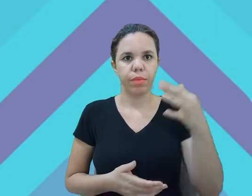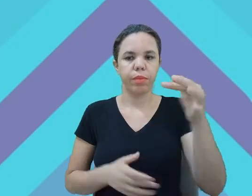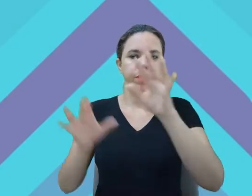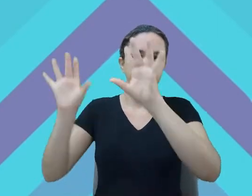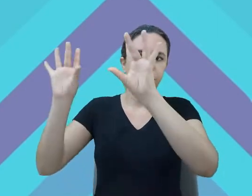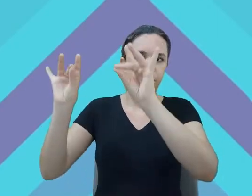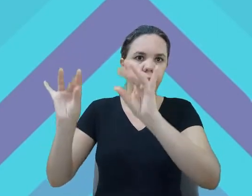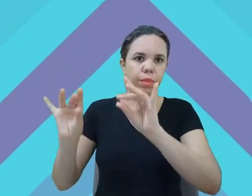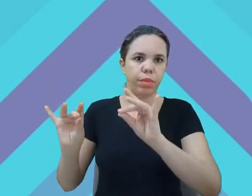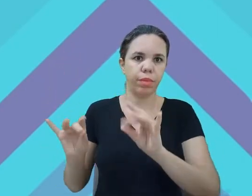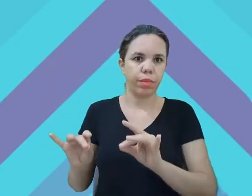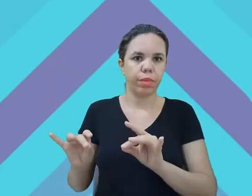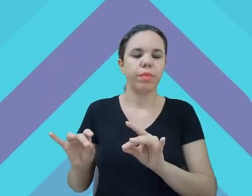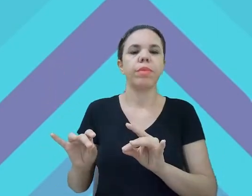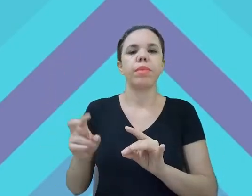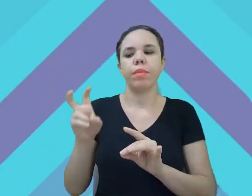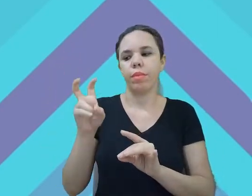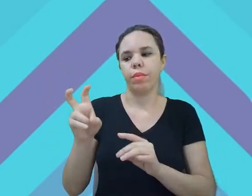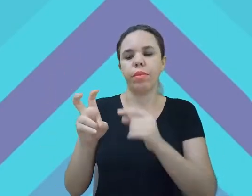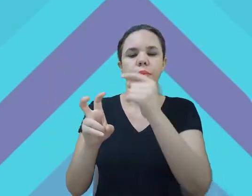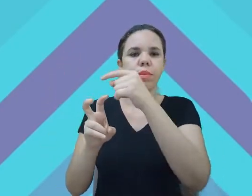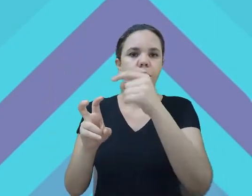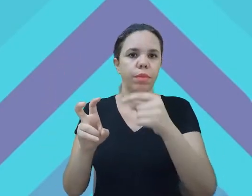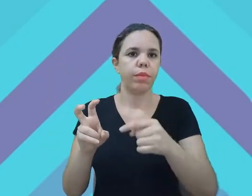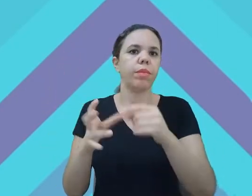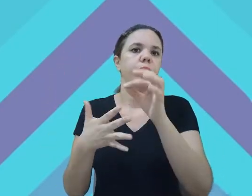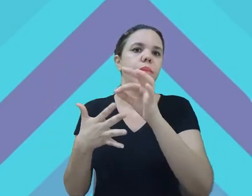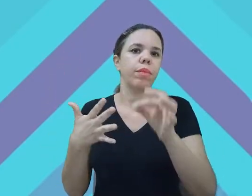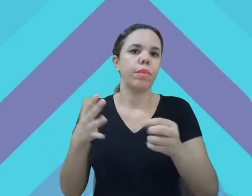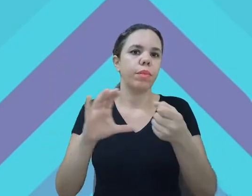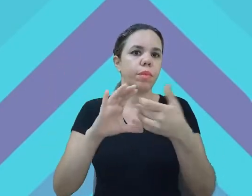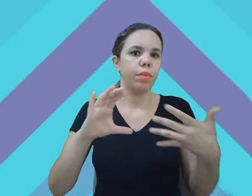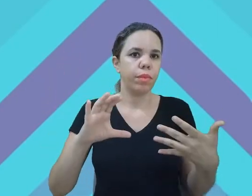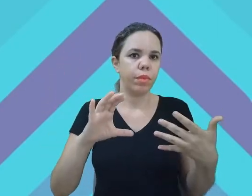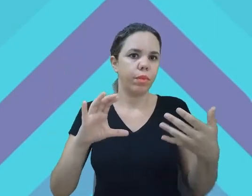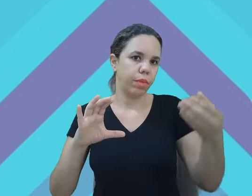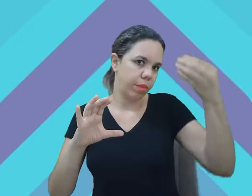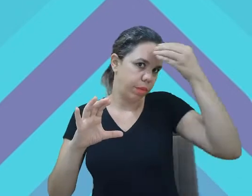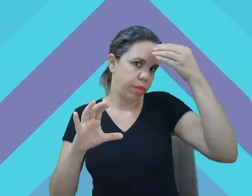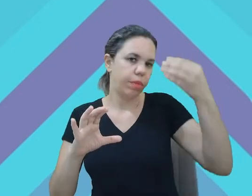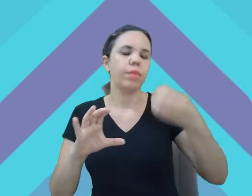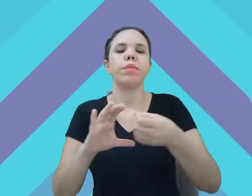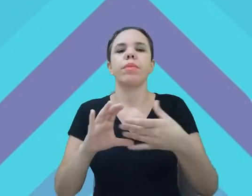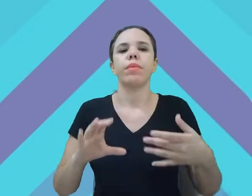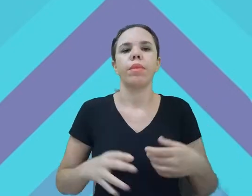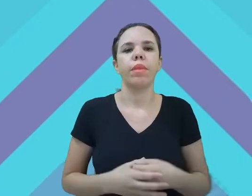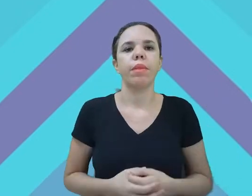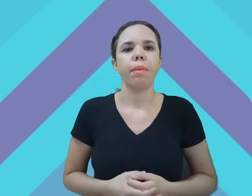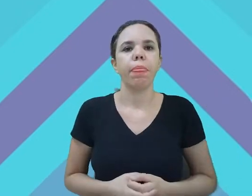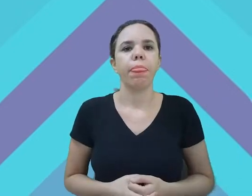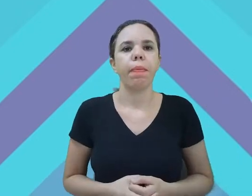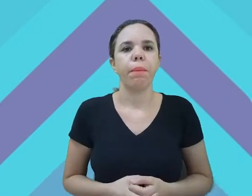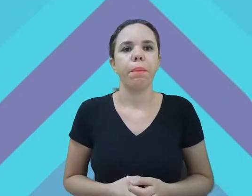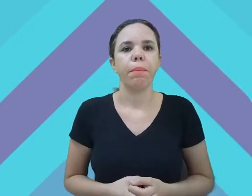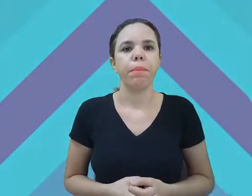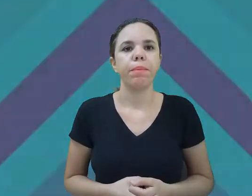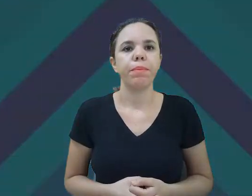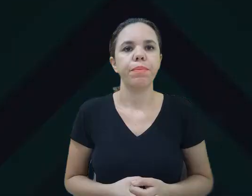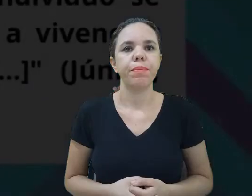Mais na frente eu vou detalhar sobre essas 5 formas e sobre essas características das 5 formas dos traços de